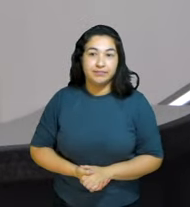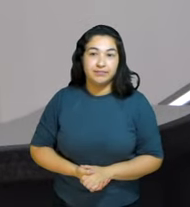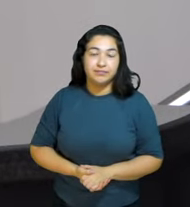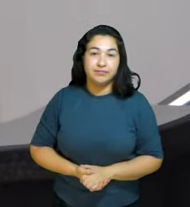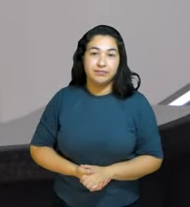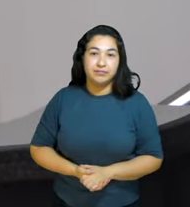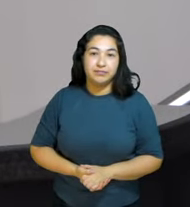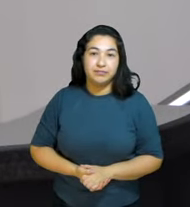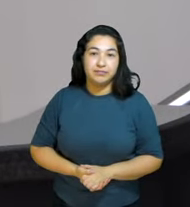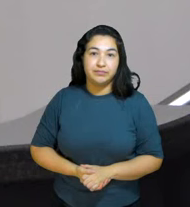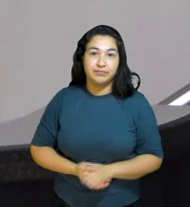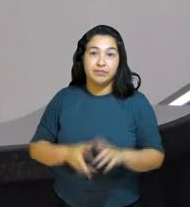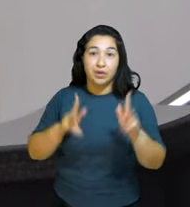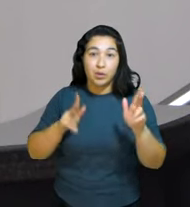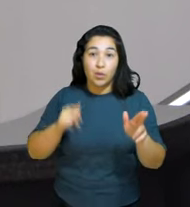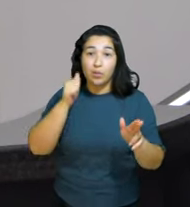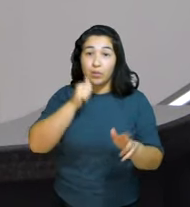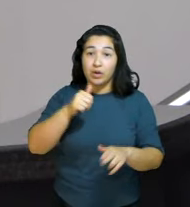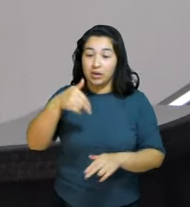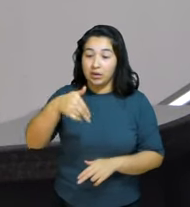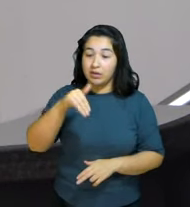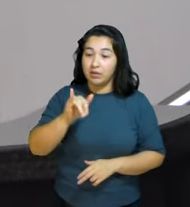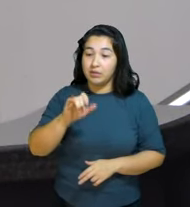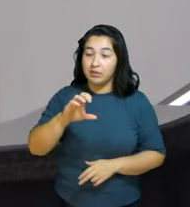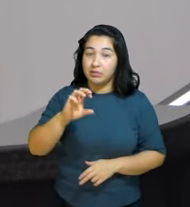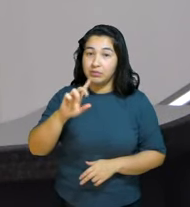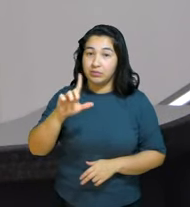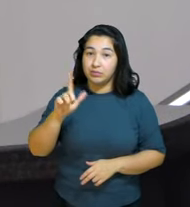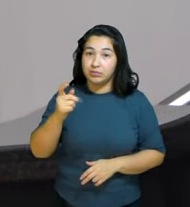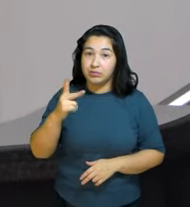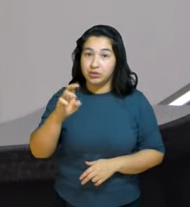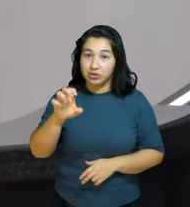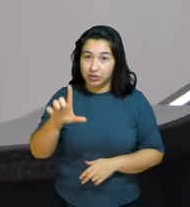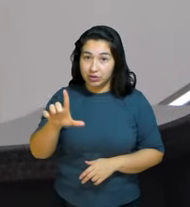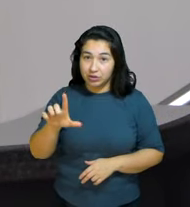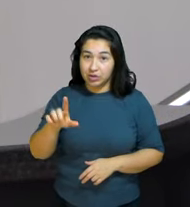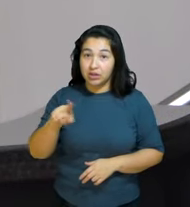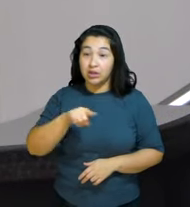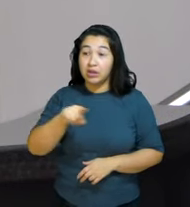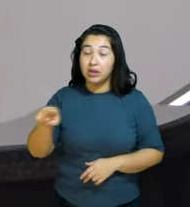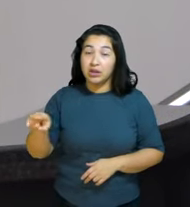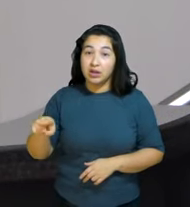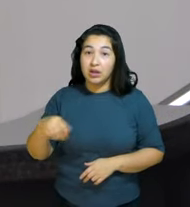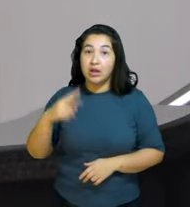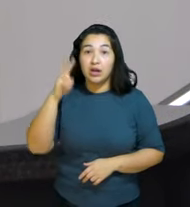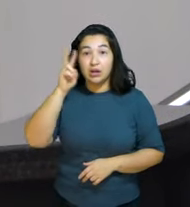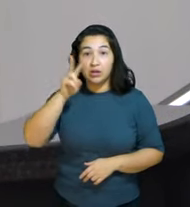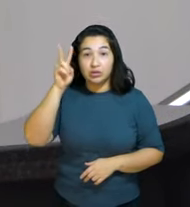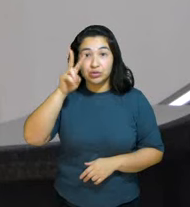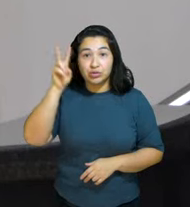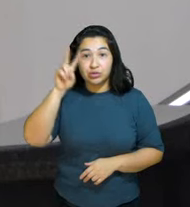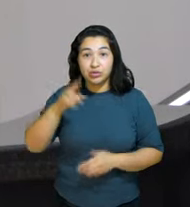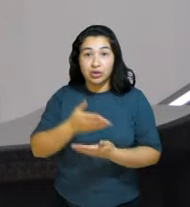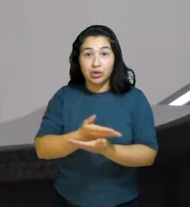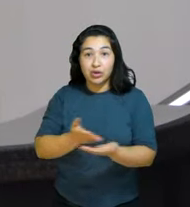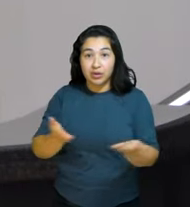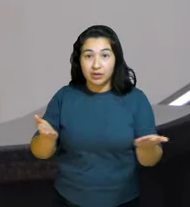Assim como a Michele comentou, falou do crescimento dela, o envolvimento dela no esporte, alguns também chamam de